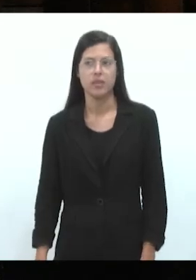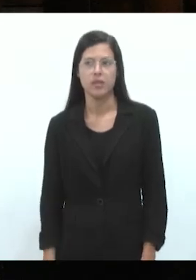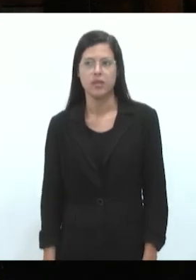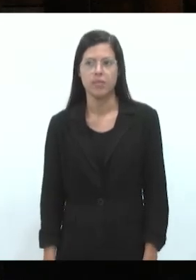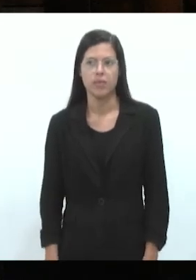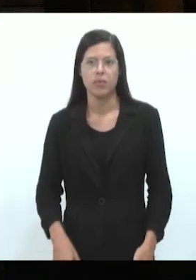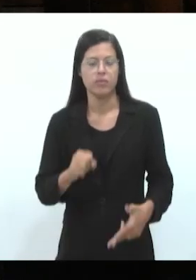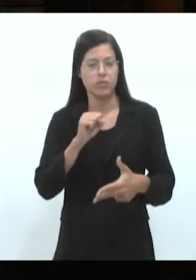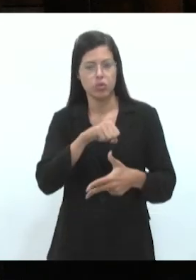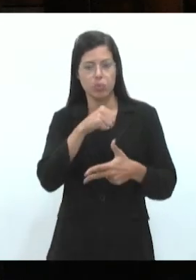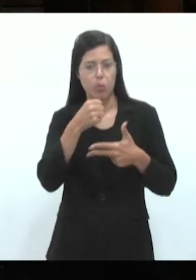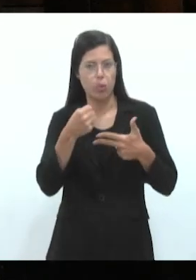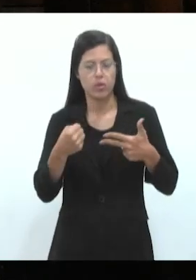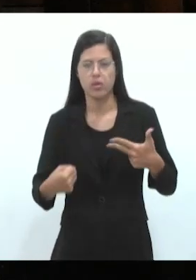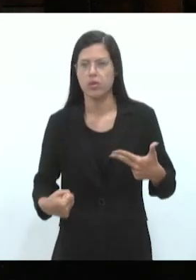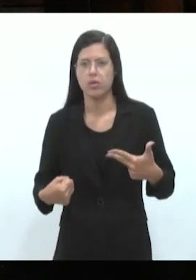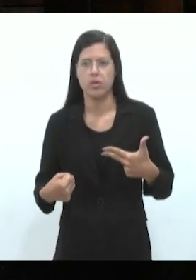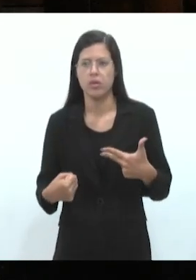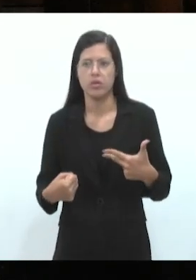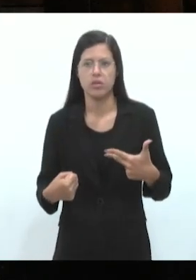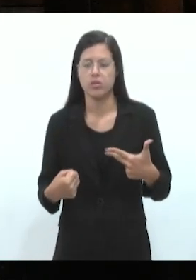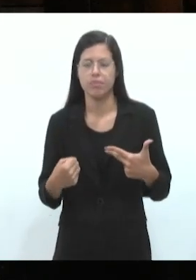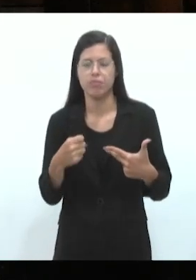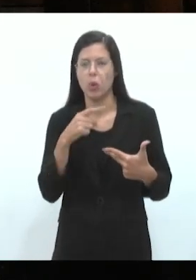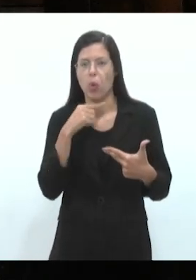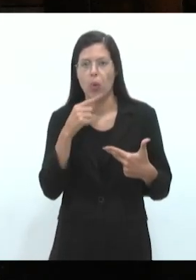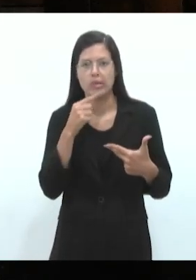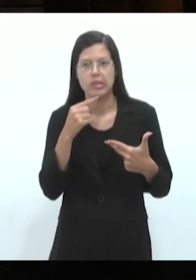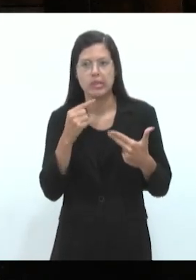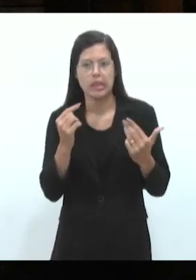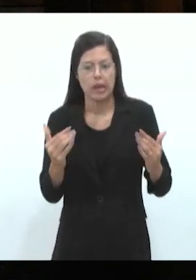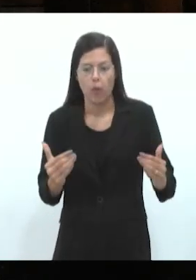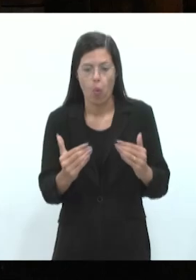de poder não se entendem.